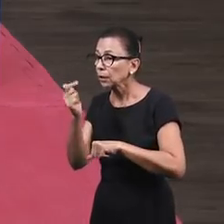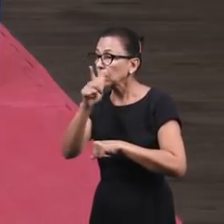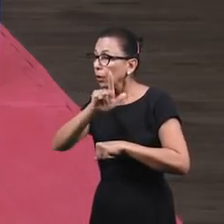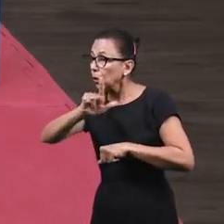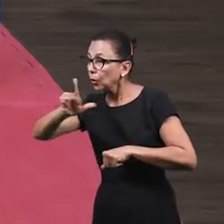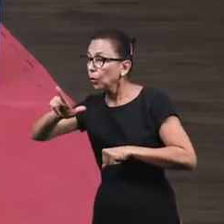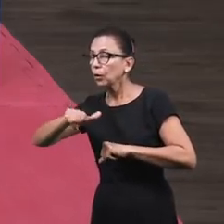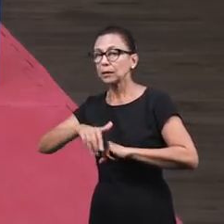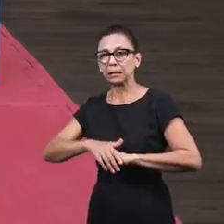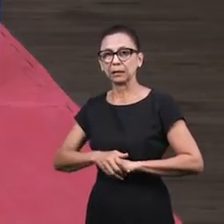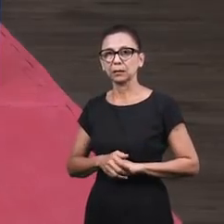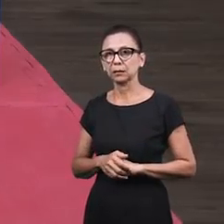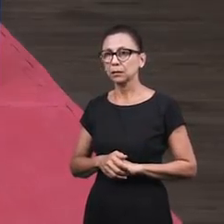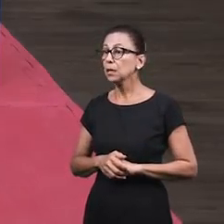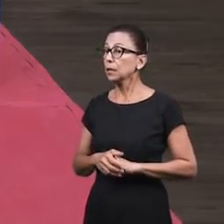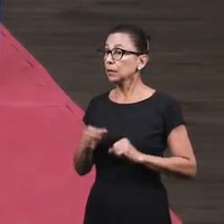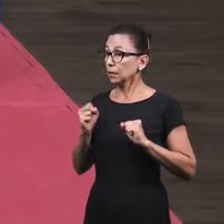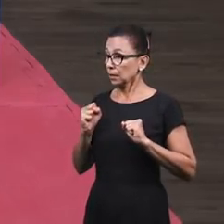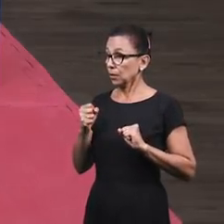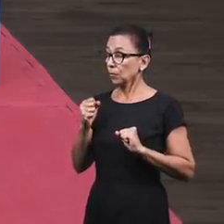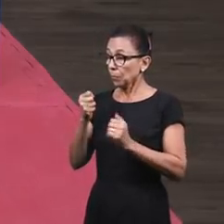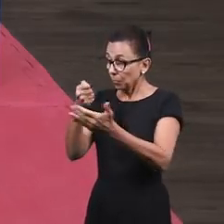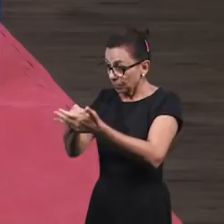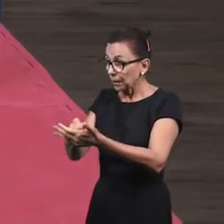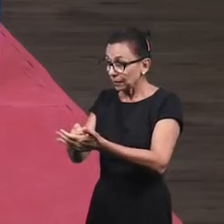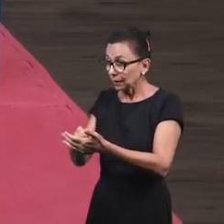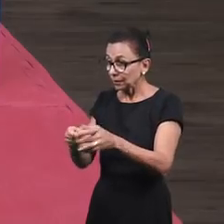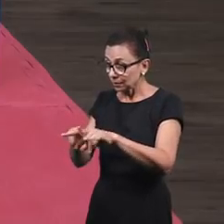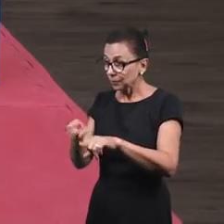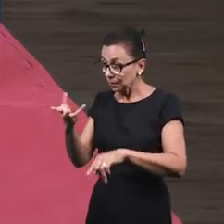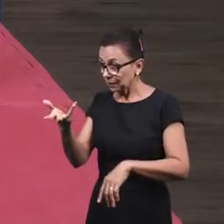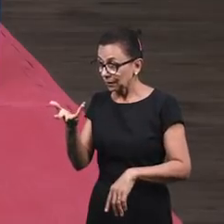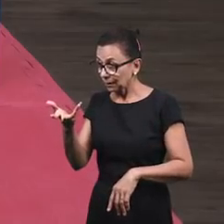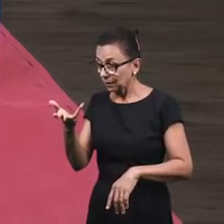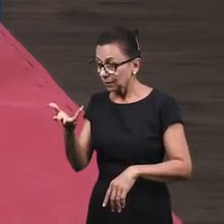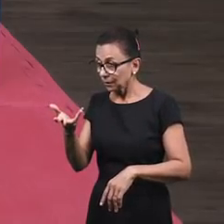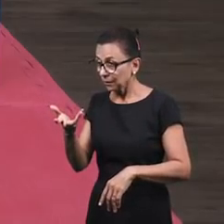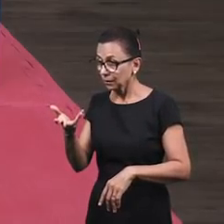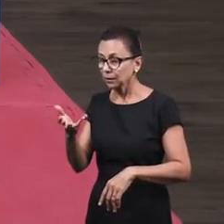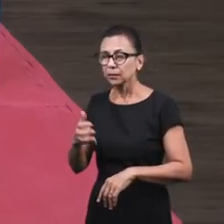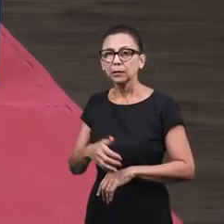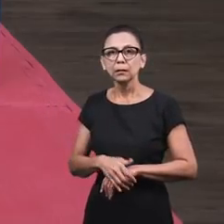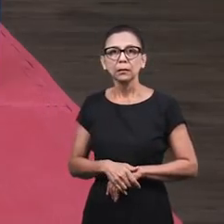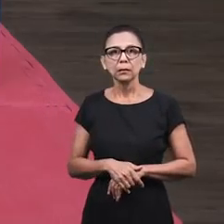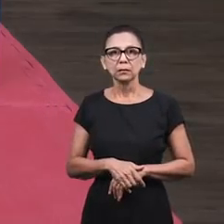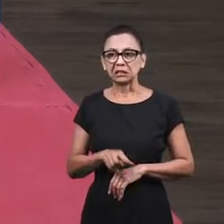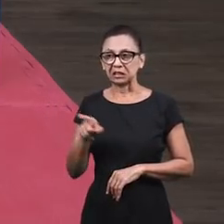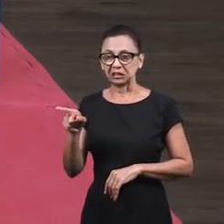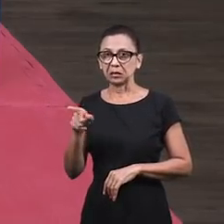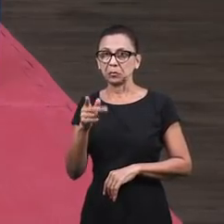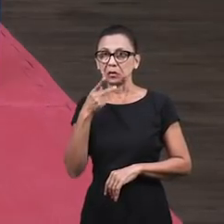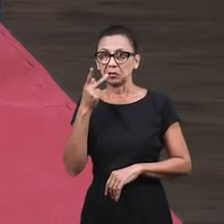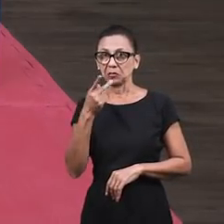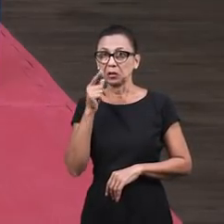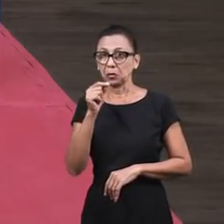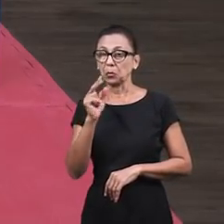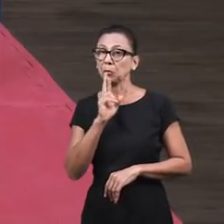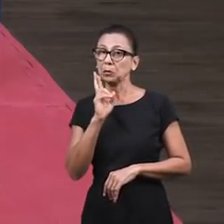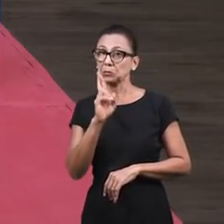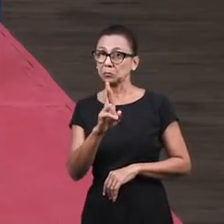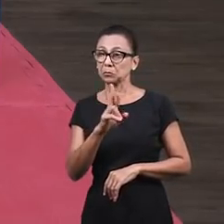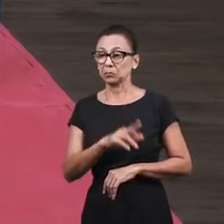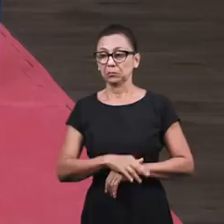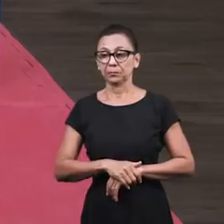Ou senão eu posso te pagar se dá dinheiro em troca davinha mas vocês sabem qual foi a resposta